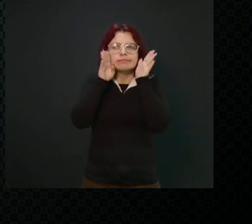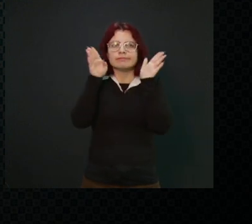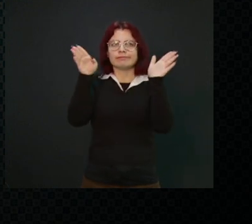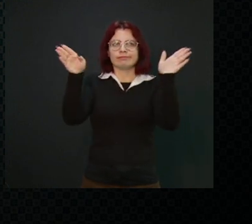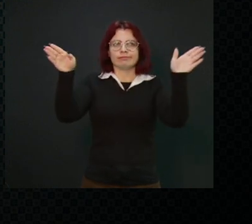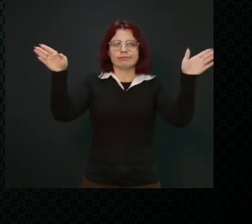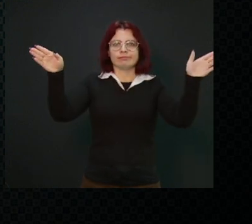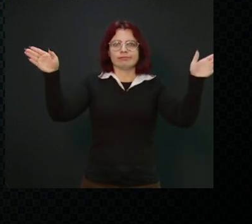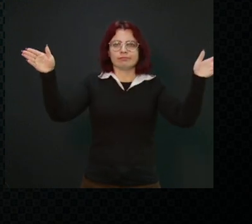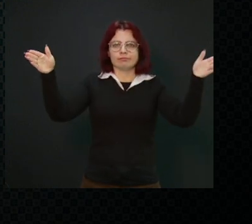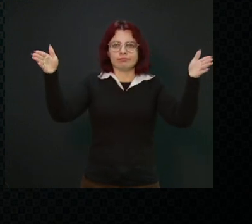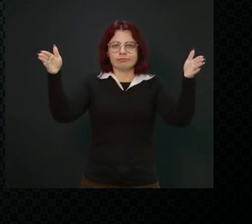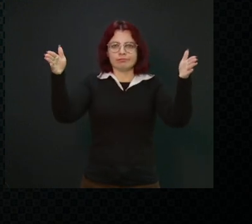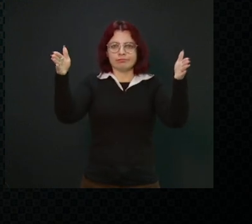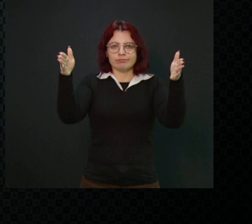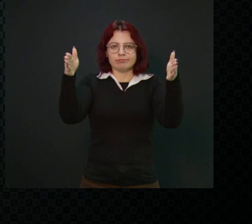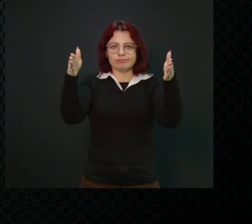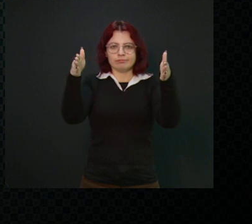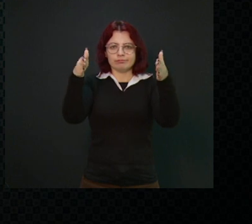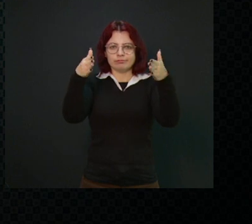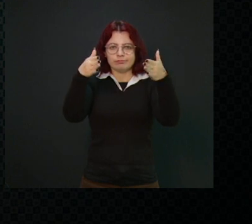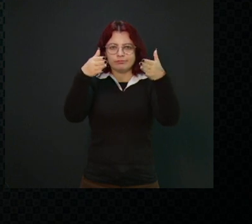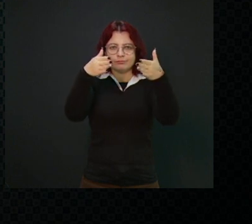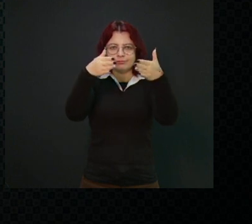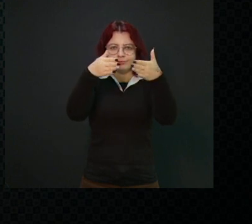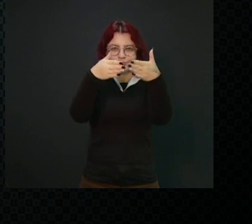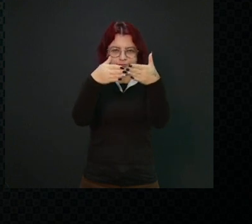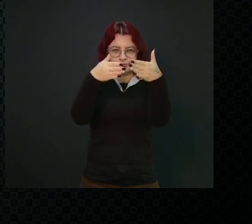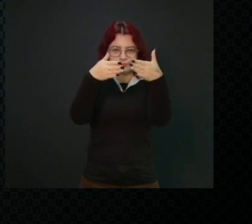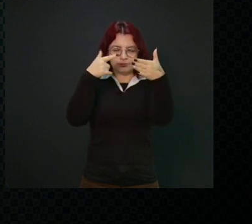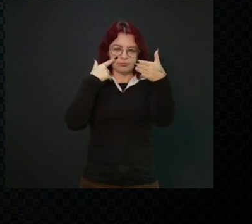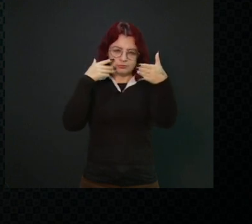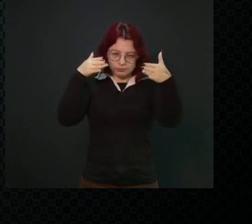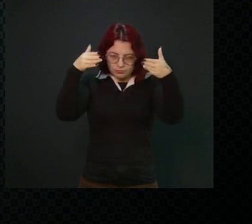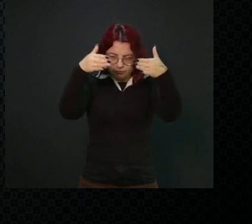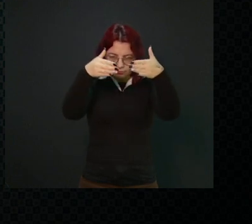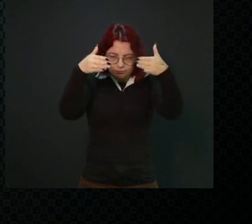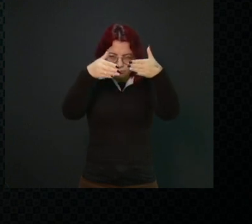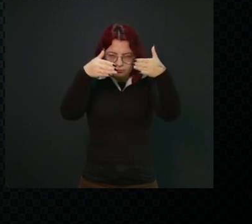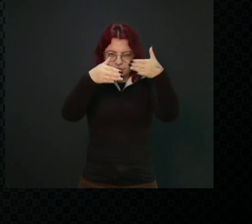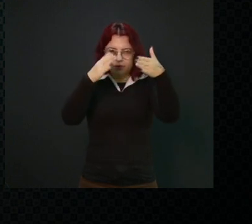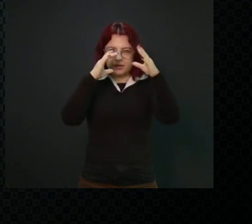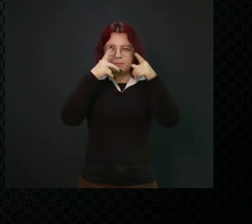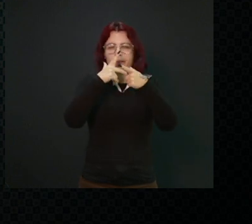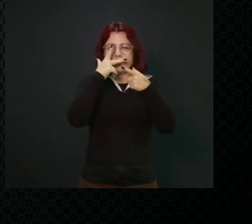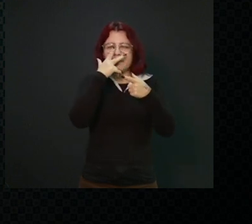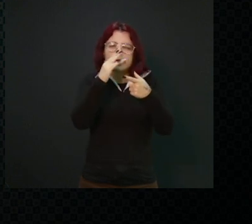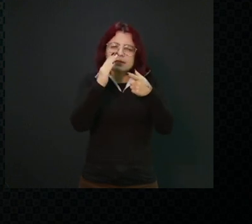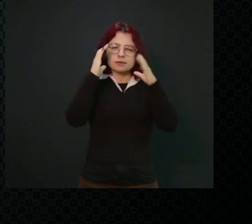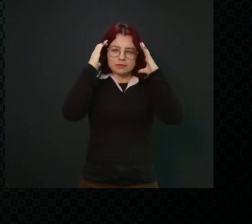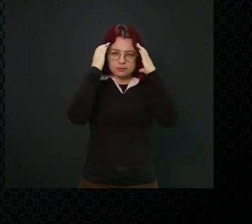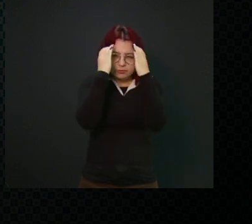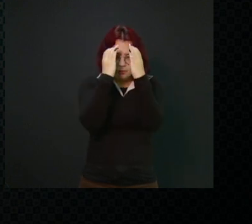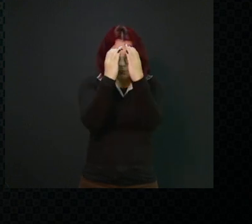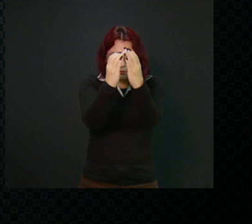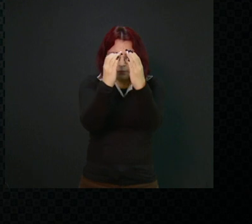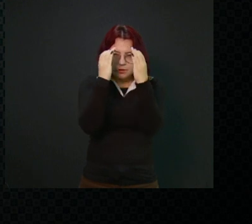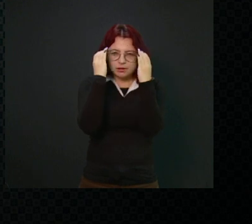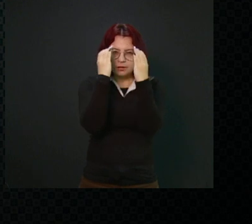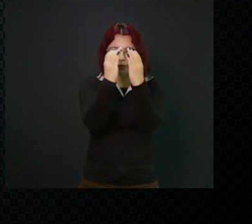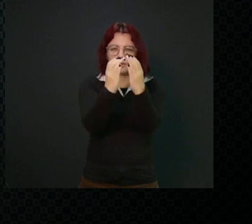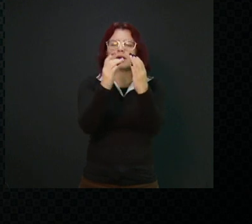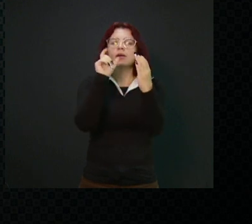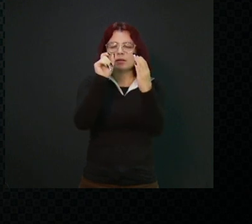periférico, e vai afunilando como se ela estivesse enxergando dentro de um túnel. Por isso que chama-se visão tubular, como se ela